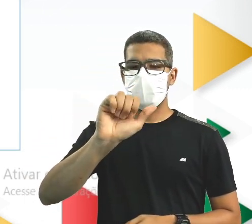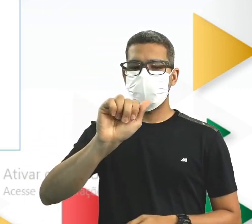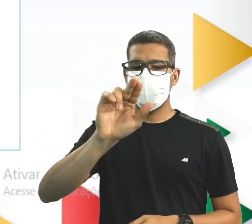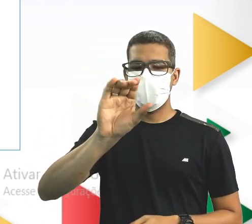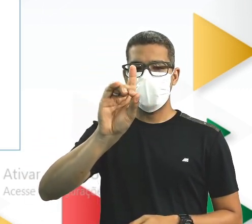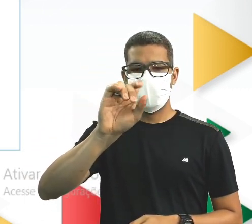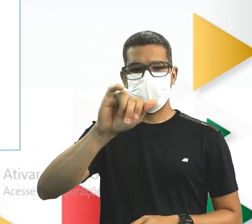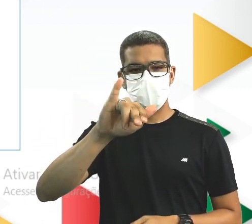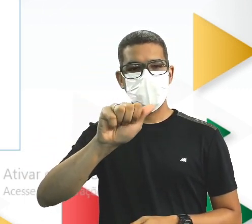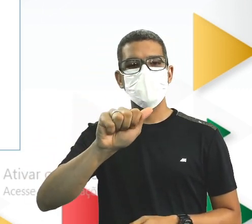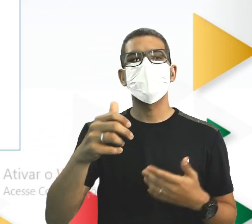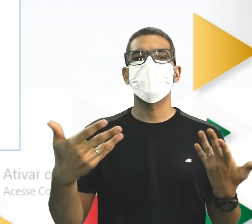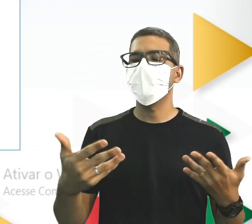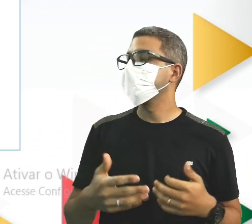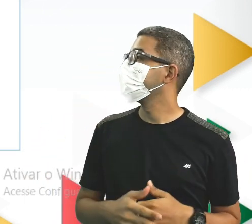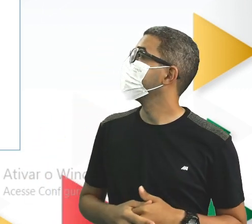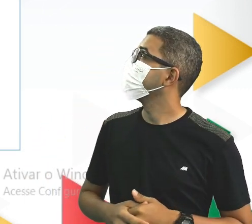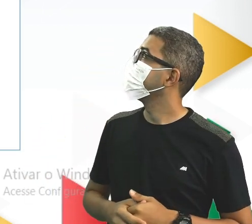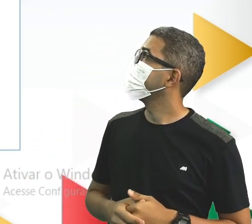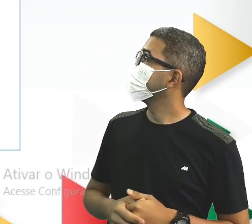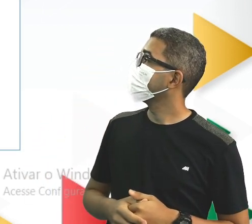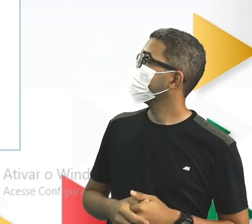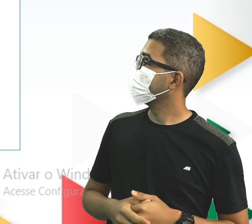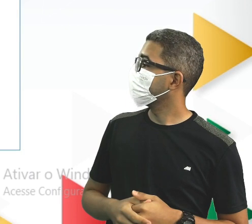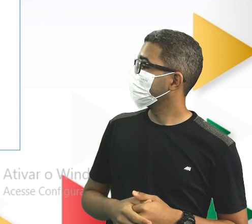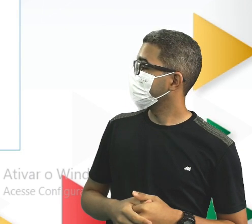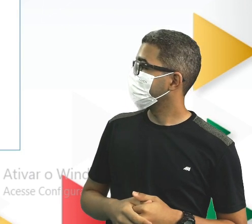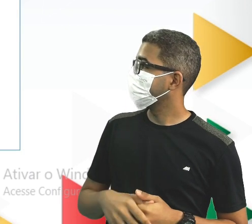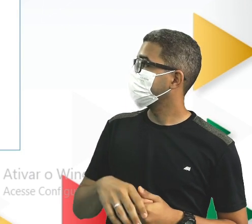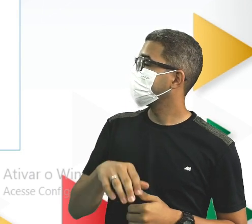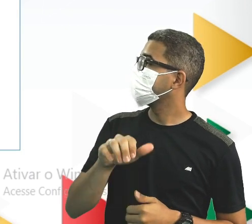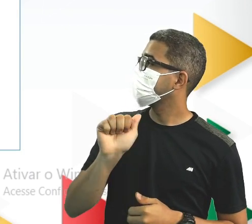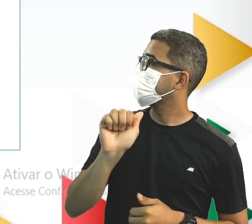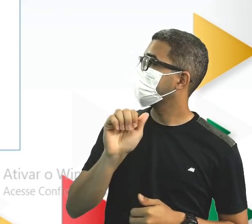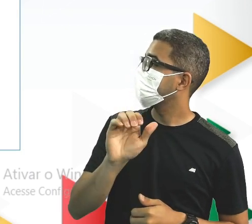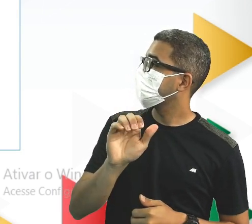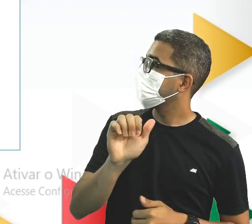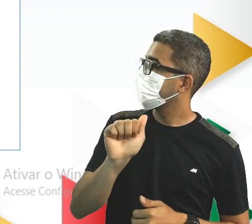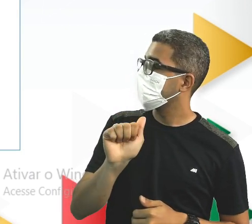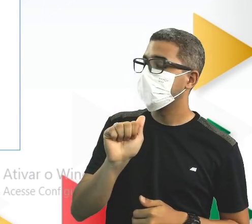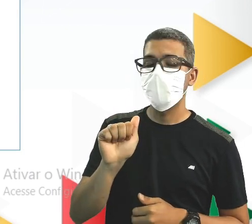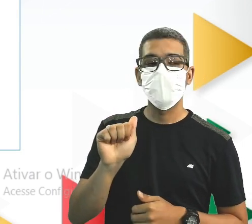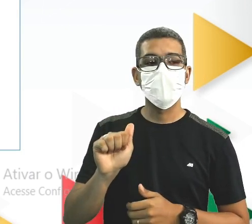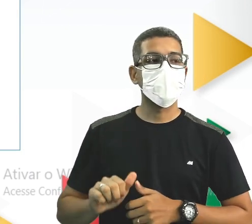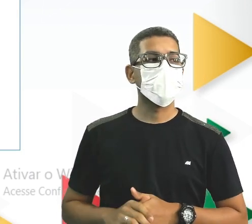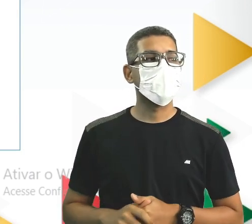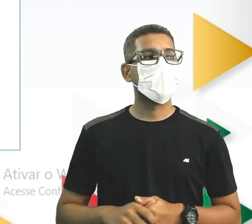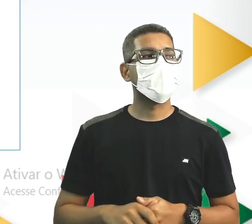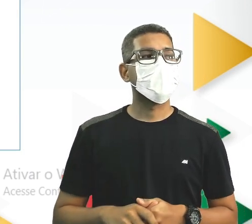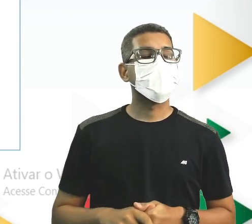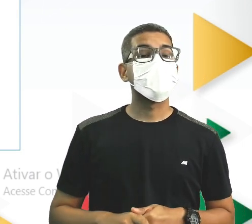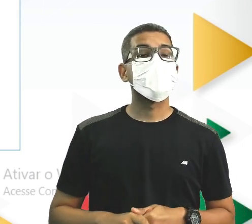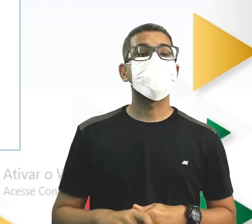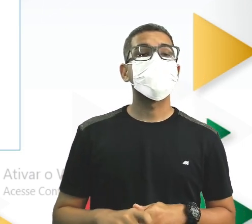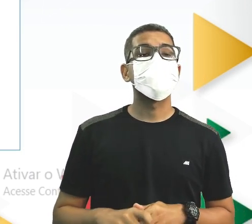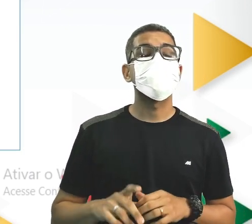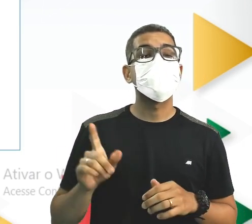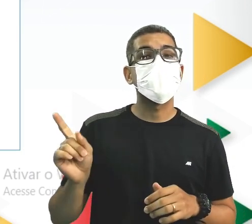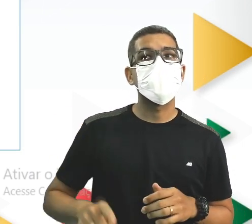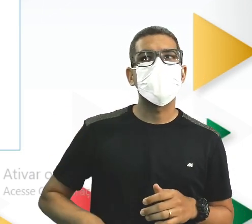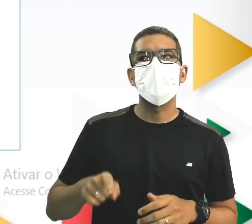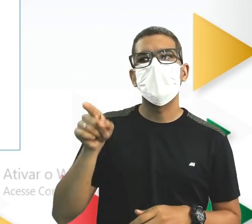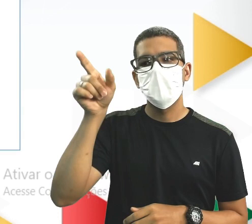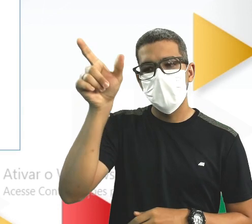olhar nos slides de A a D. Vamos lá. Letrinha A. Bom, seria a maneira